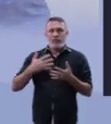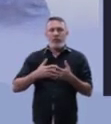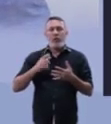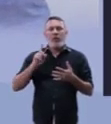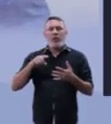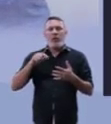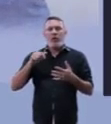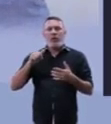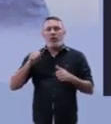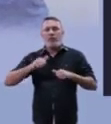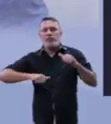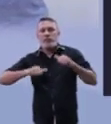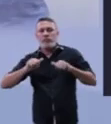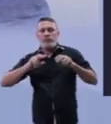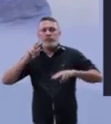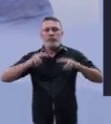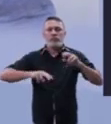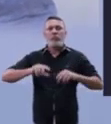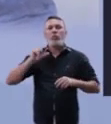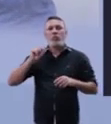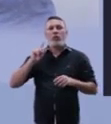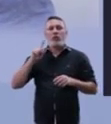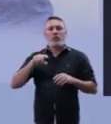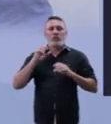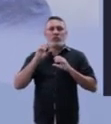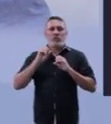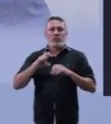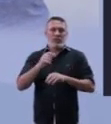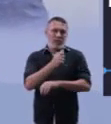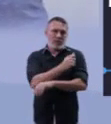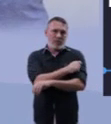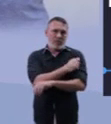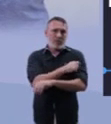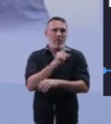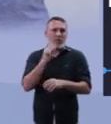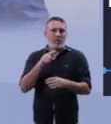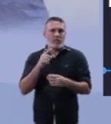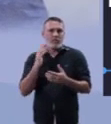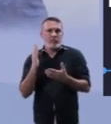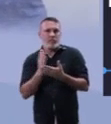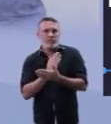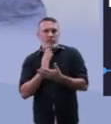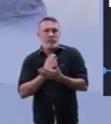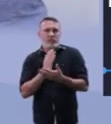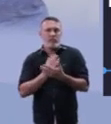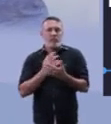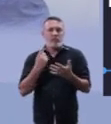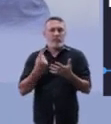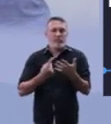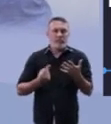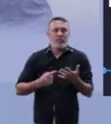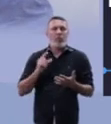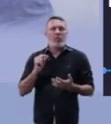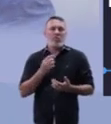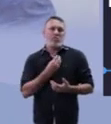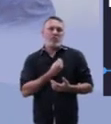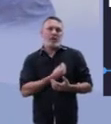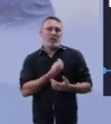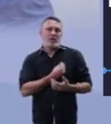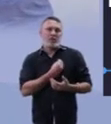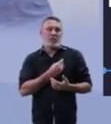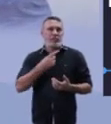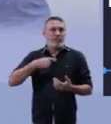últimas aulas nós estamos analisando, o manual do aluno, a cartilha de participante.